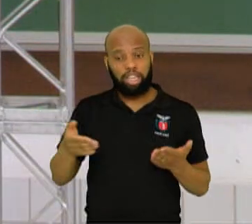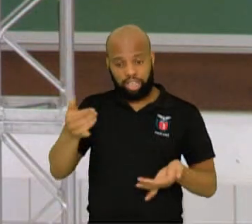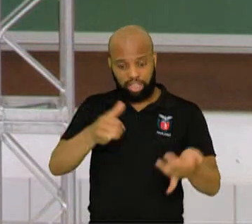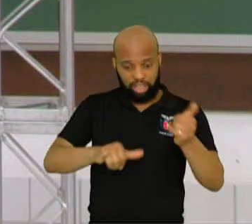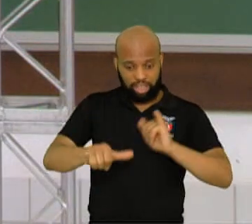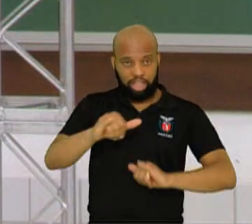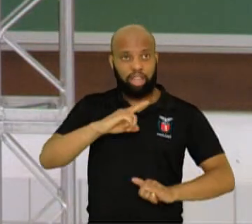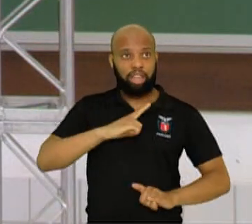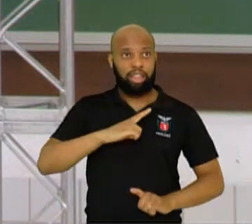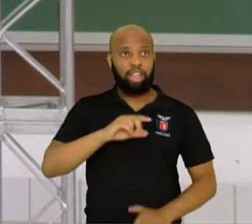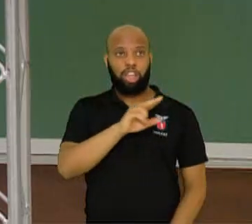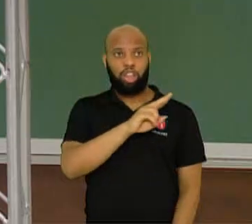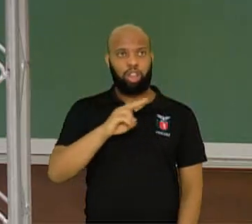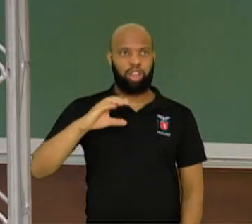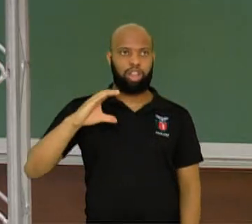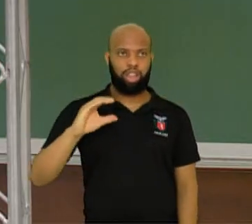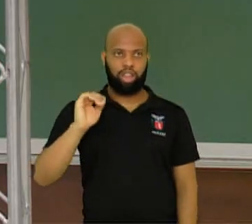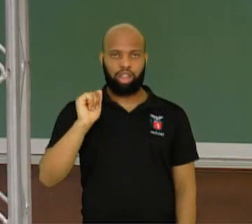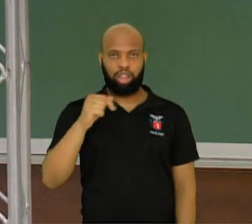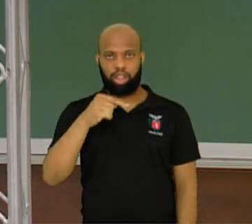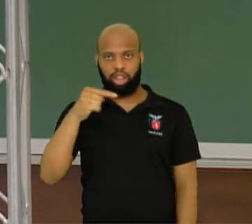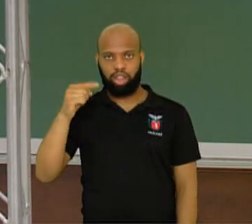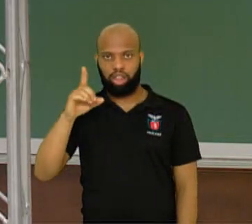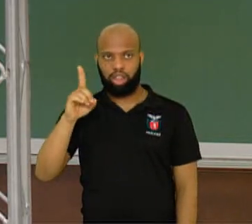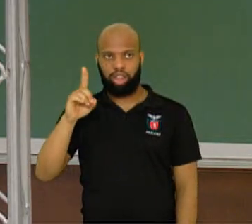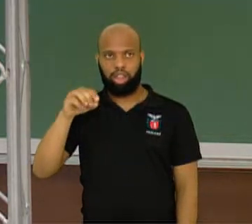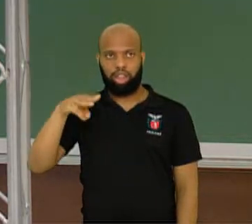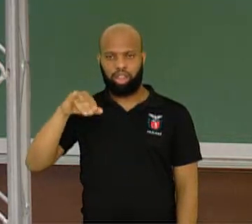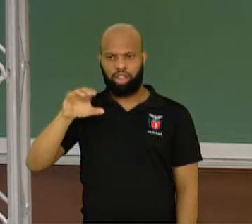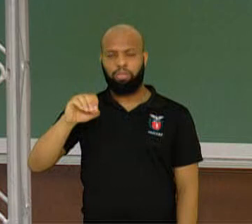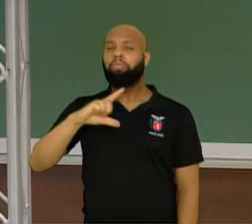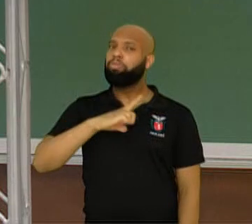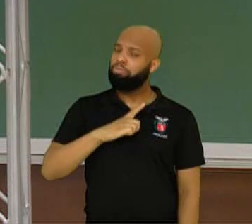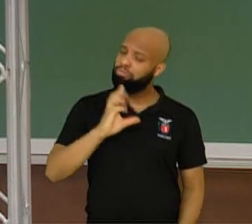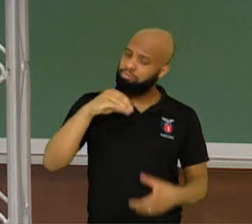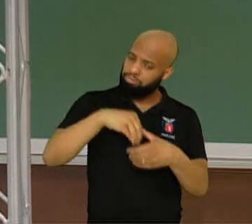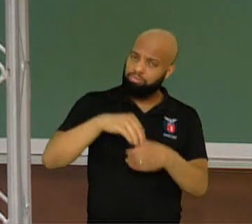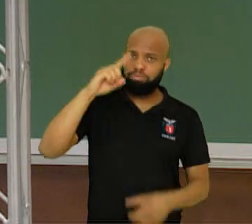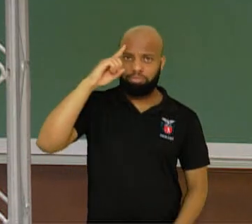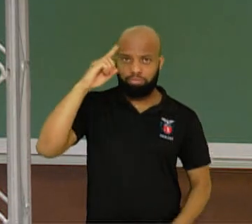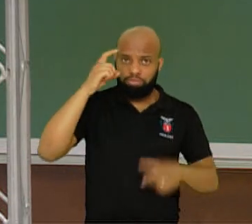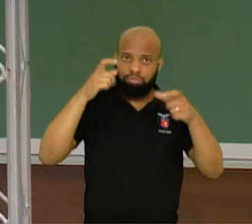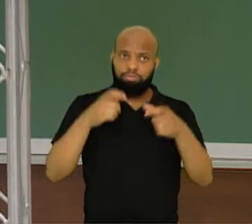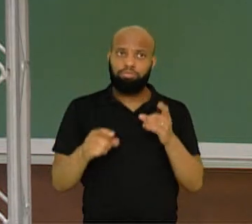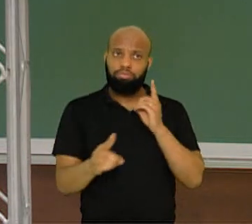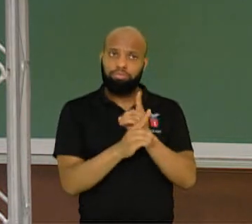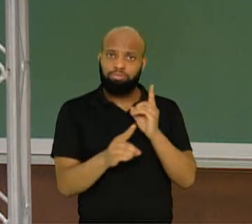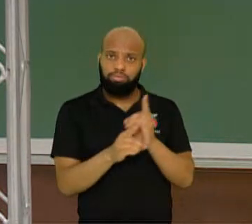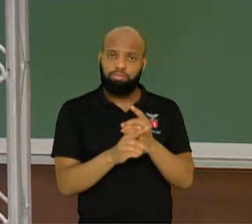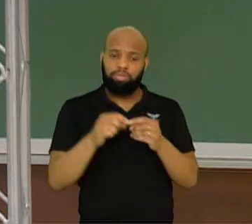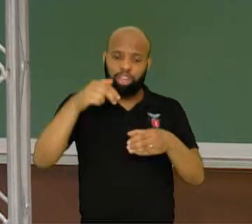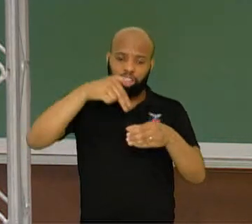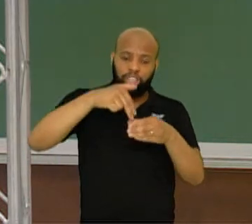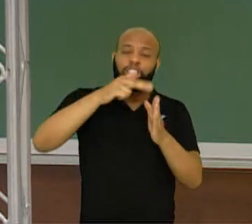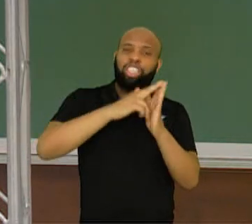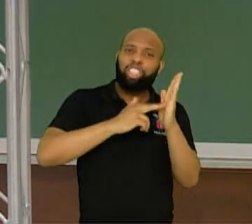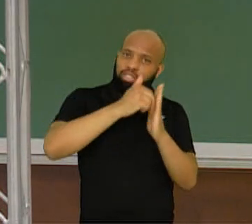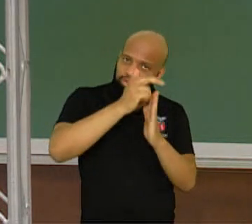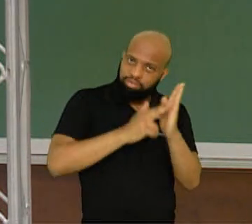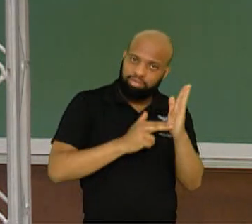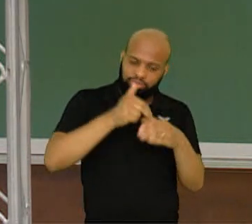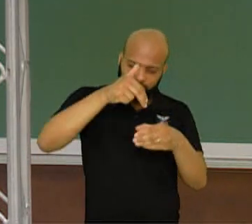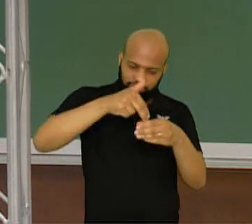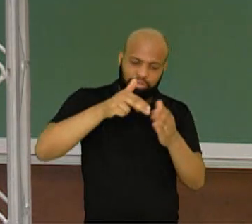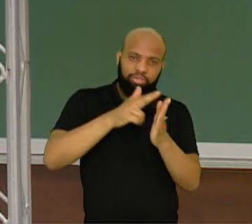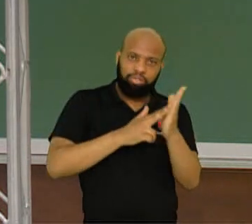químico, cádmio, está presente no nosso cotidiano. Onde que eu encontro ele? Nas tintas. Então